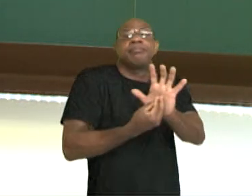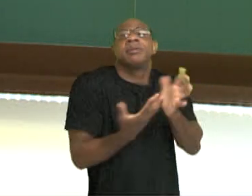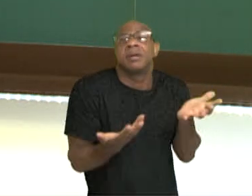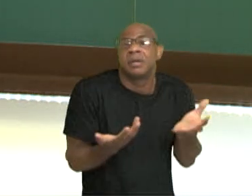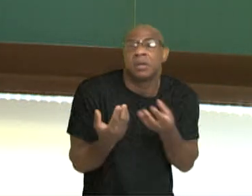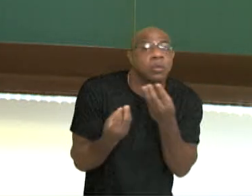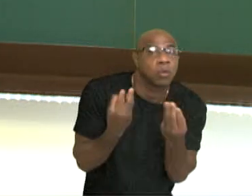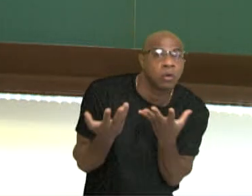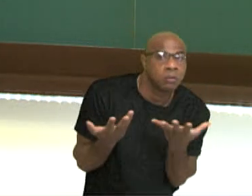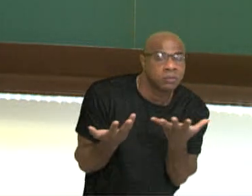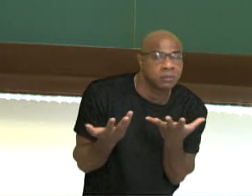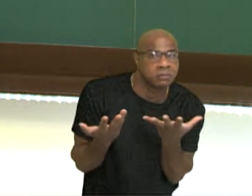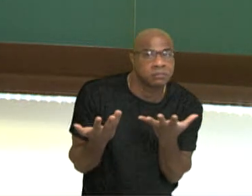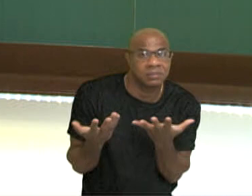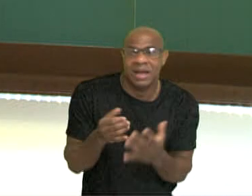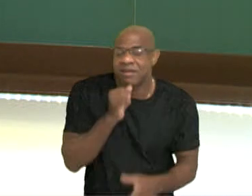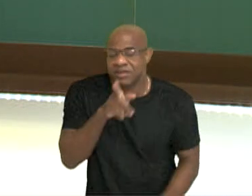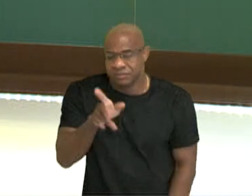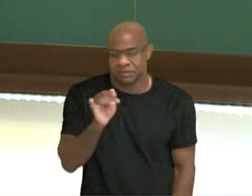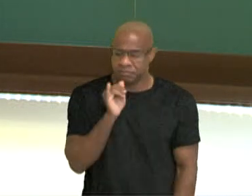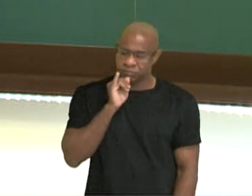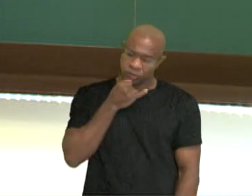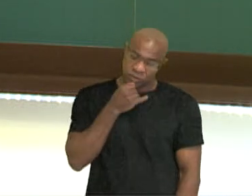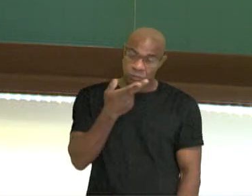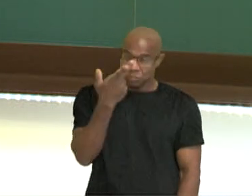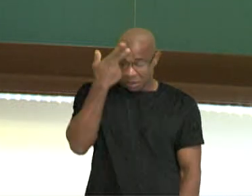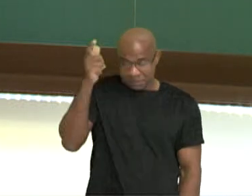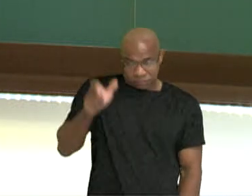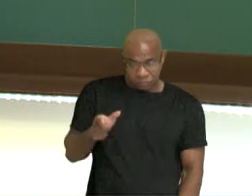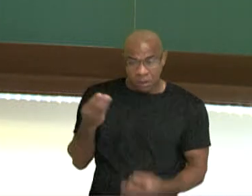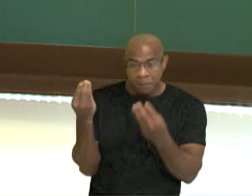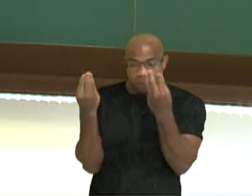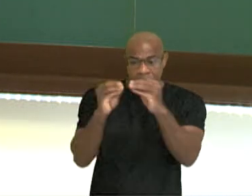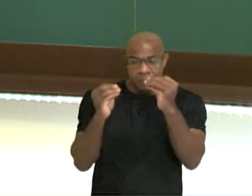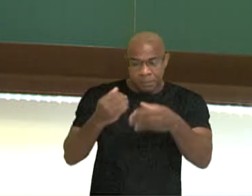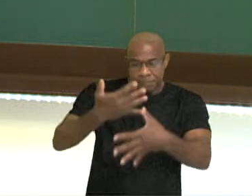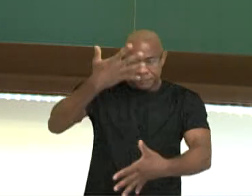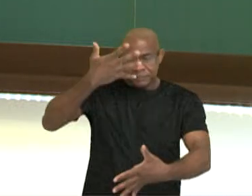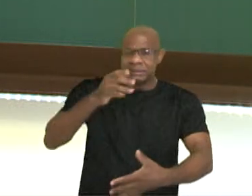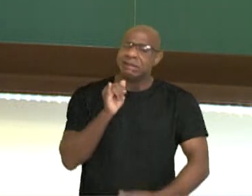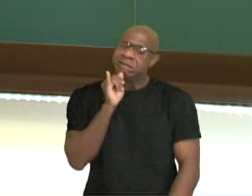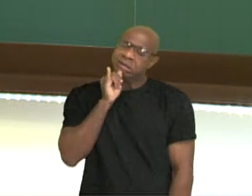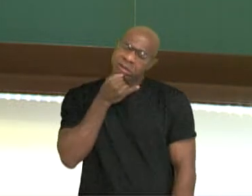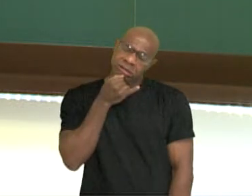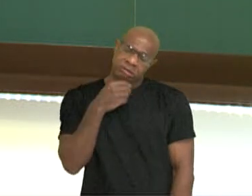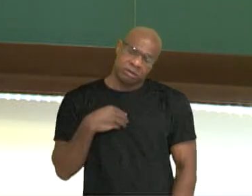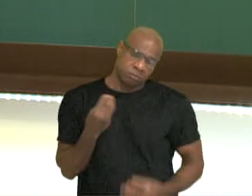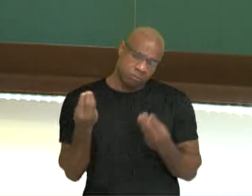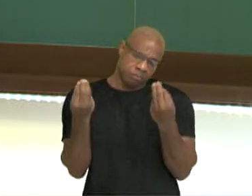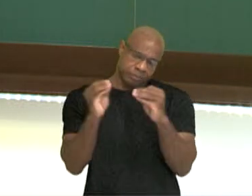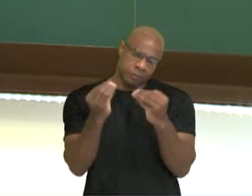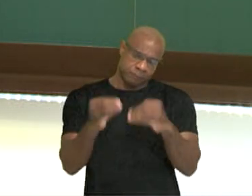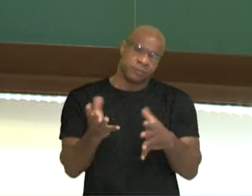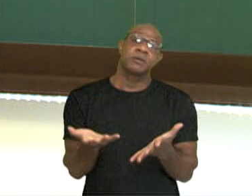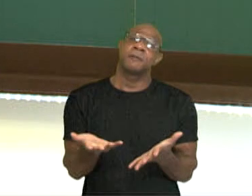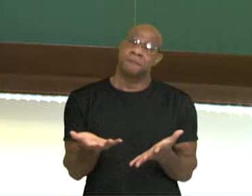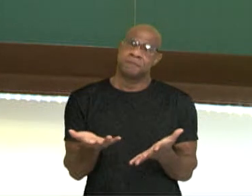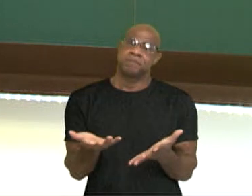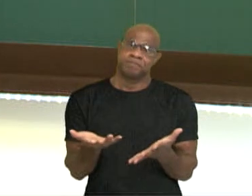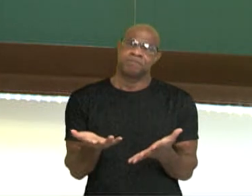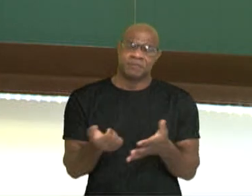bem triste, precisando de um alento, num grupo desse, hoje já tem um novo tratamento, tem uma